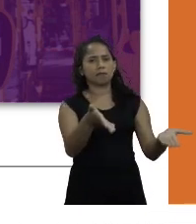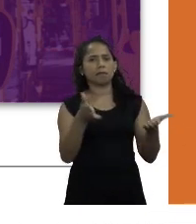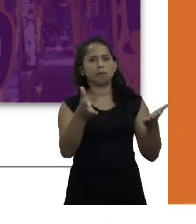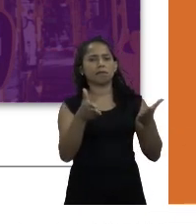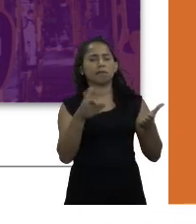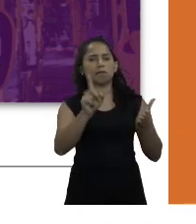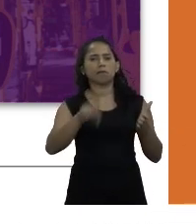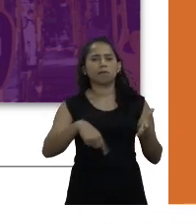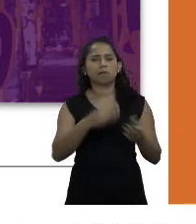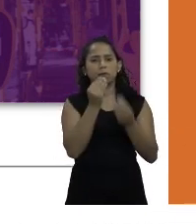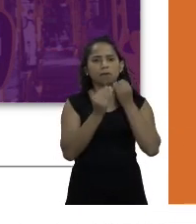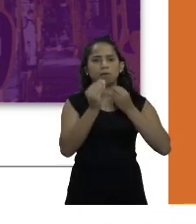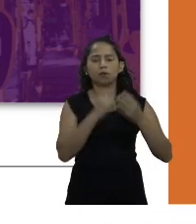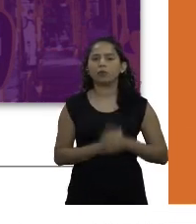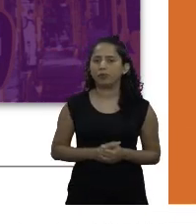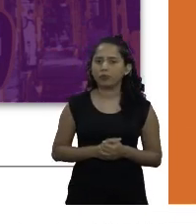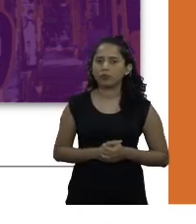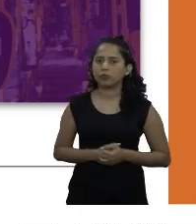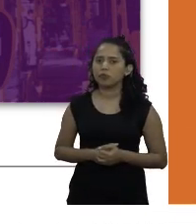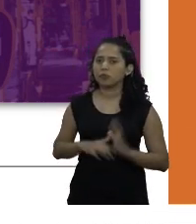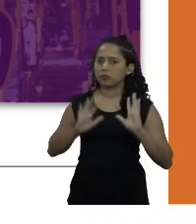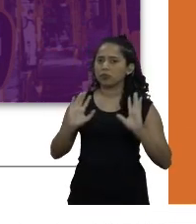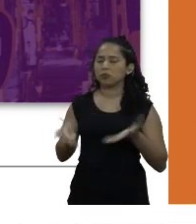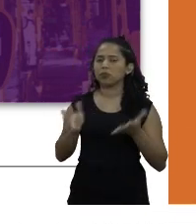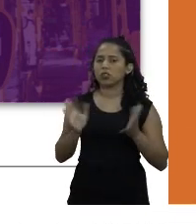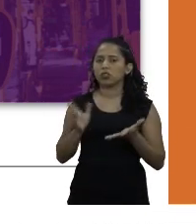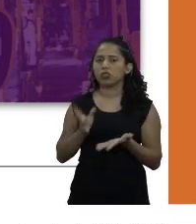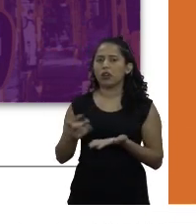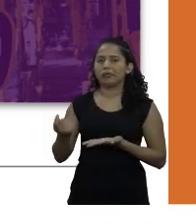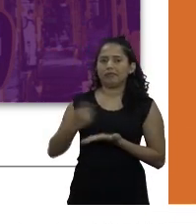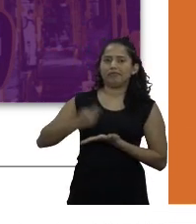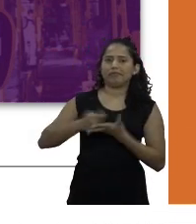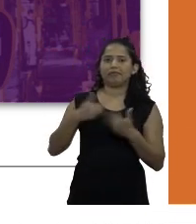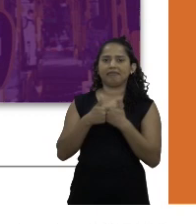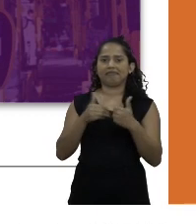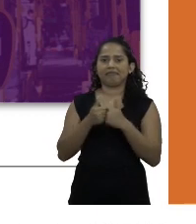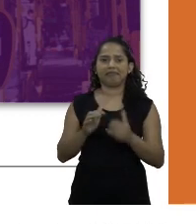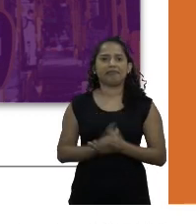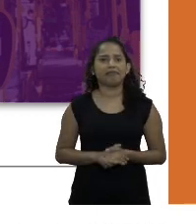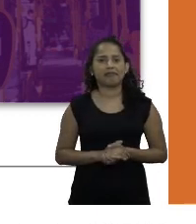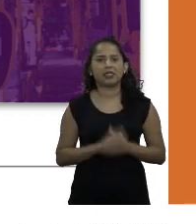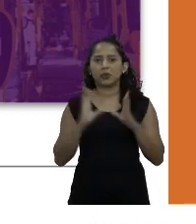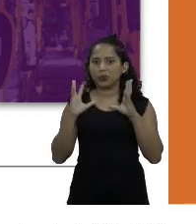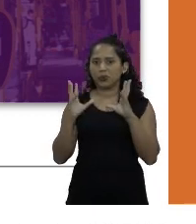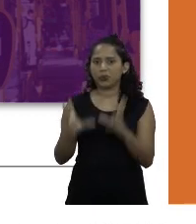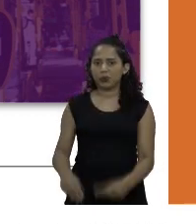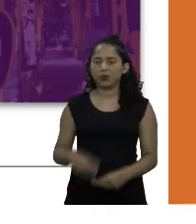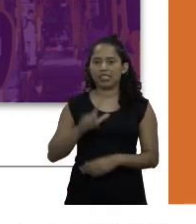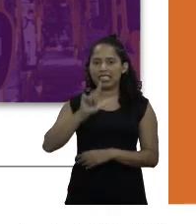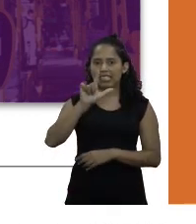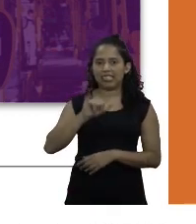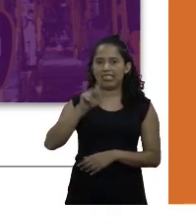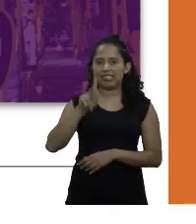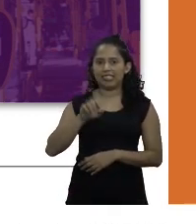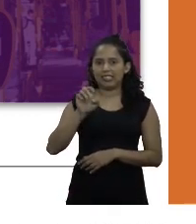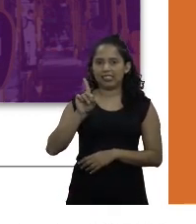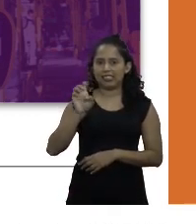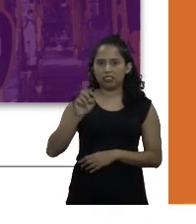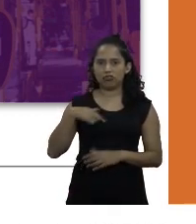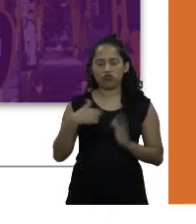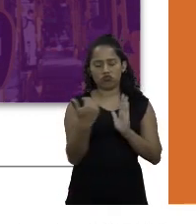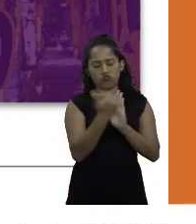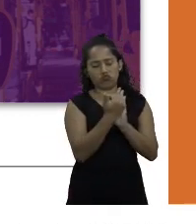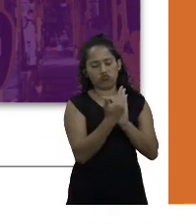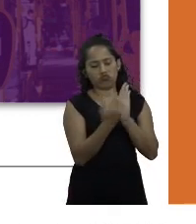como cobrador de ônibus, uma série de atividades que estão todas no meu LinkedIn, elas estão todas lá, gente. Porque para